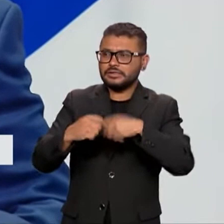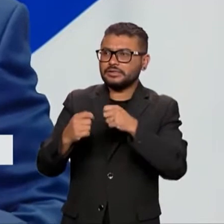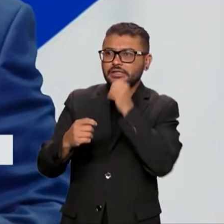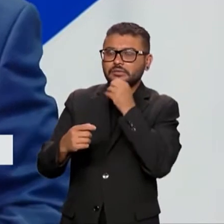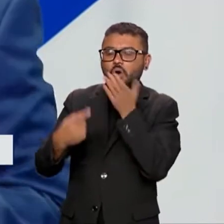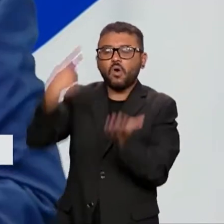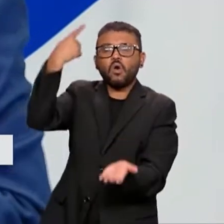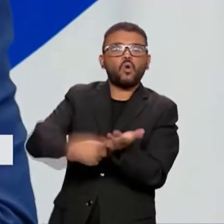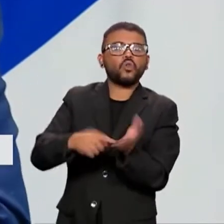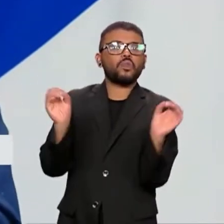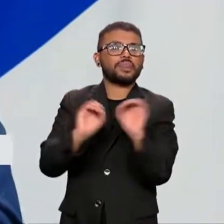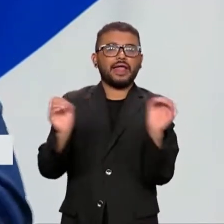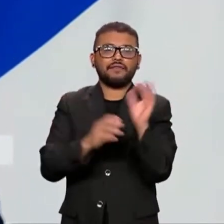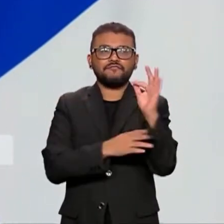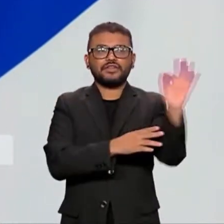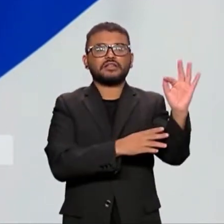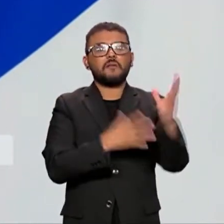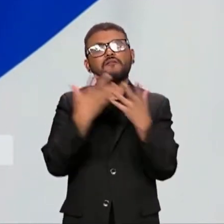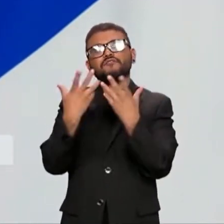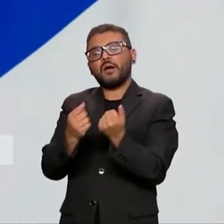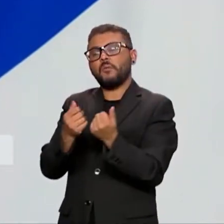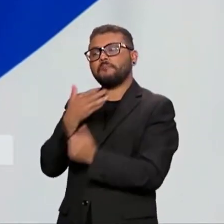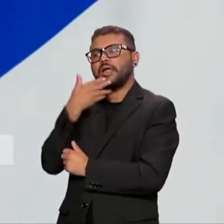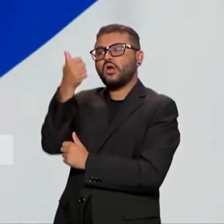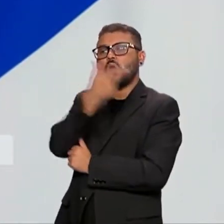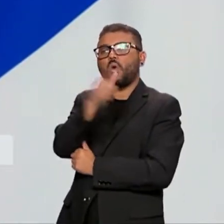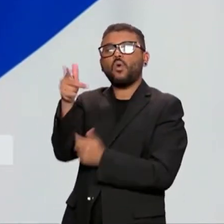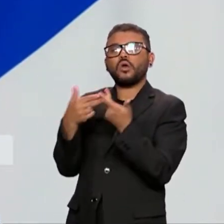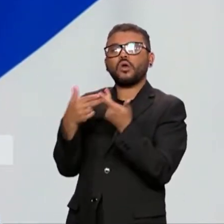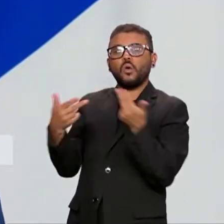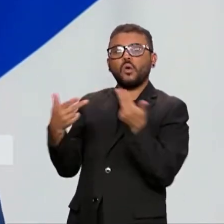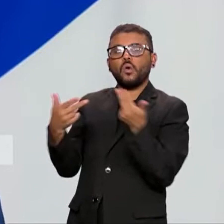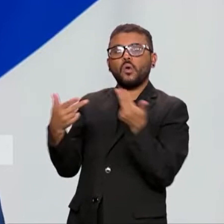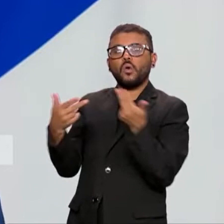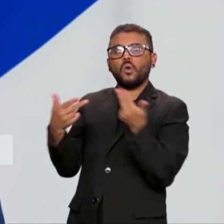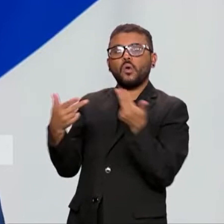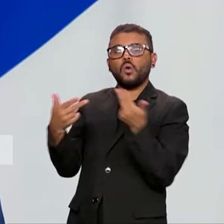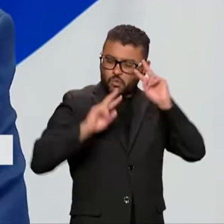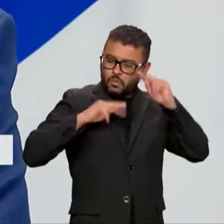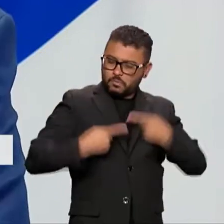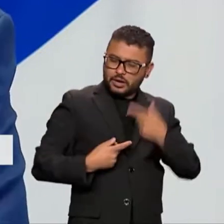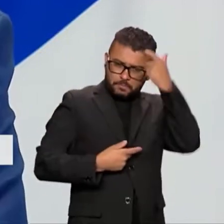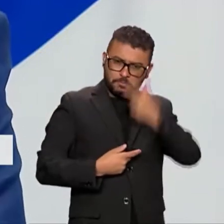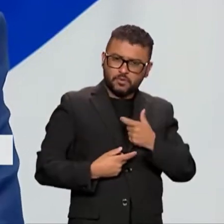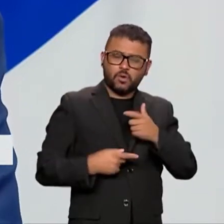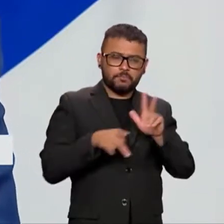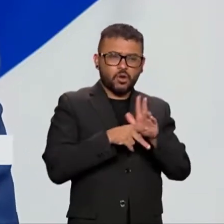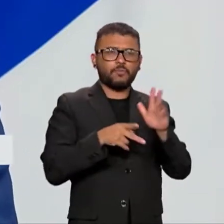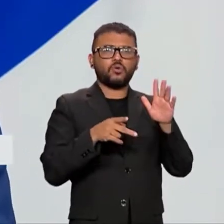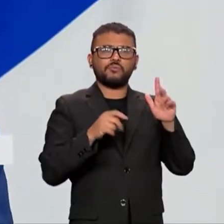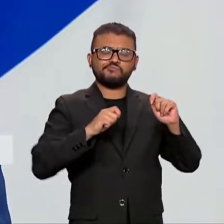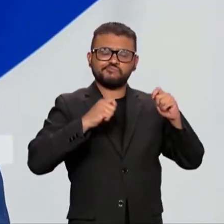fazer acordo com esse, mas vamos melhorar outras coisas. Como eu sou um ser humano que acredito muito na capacidade